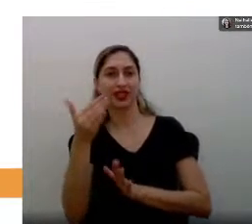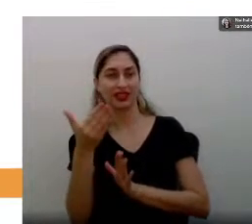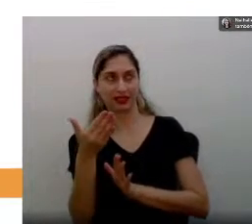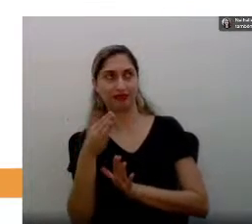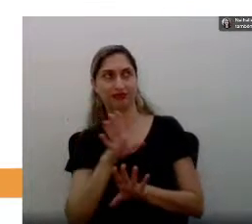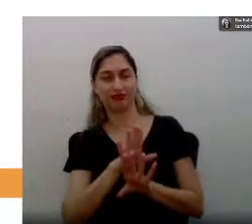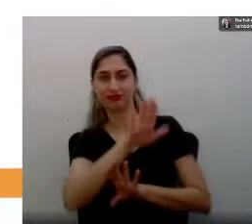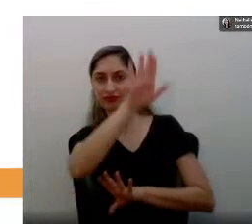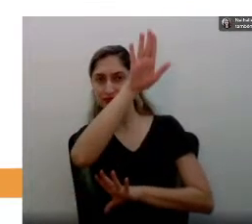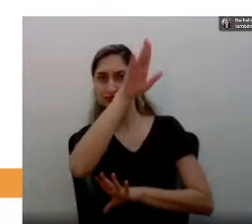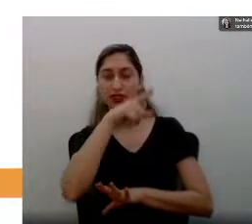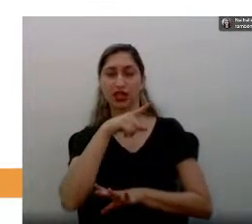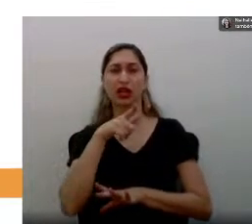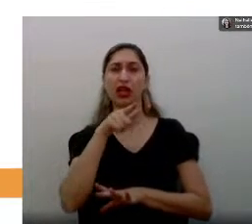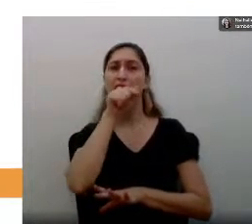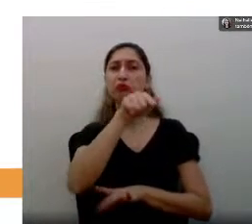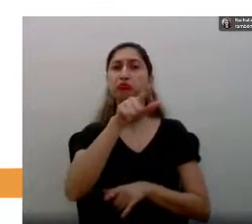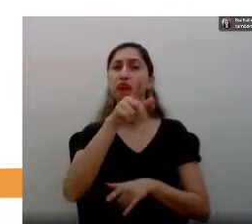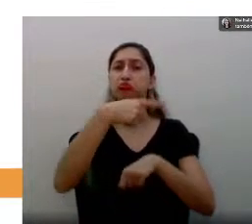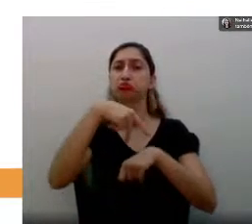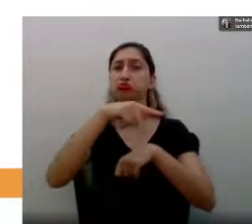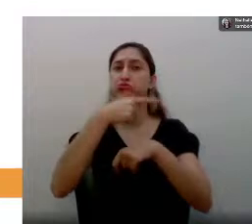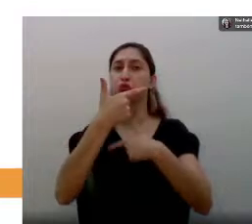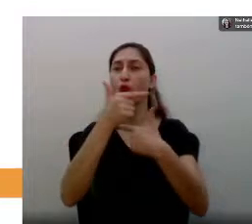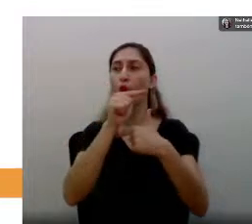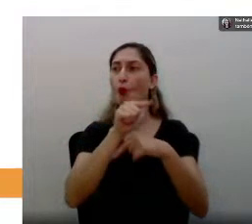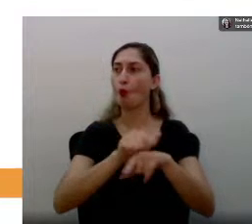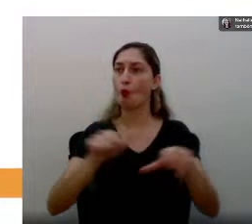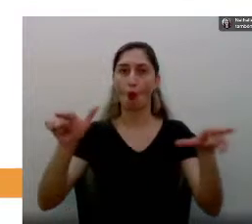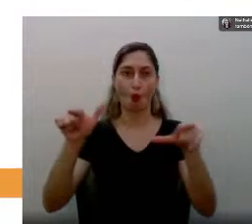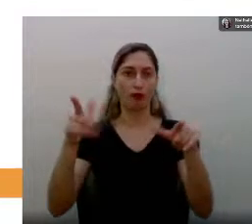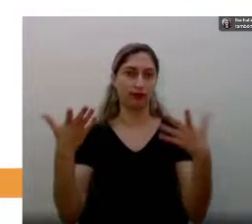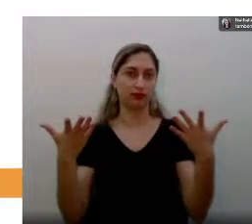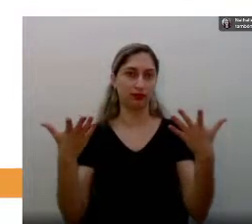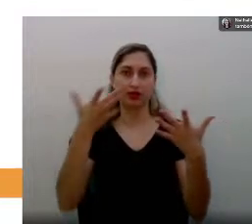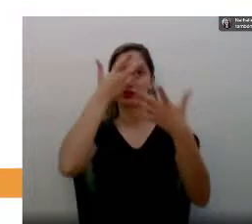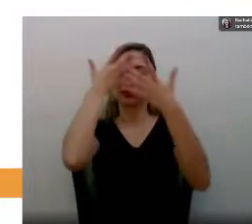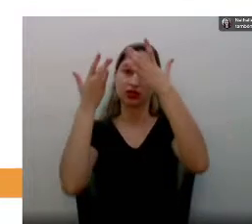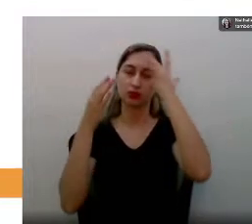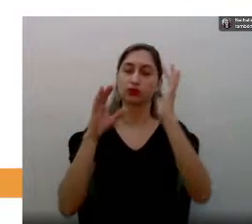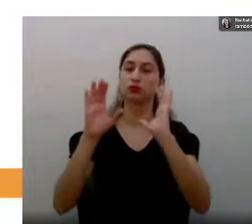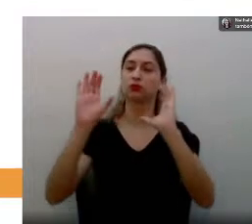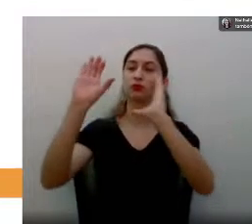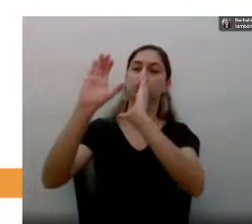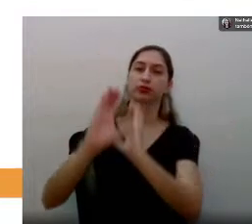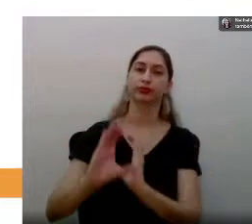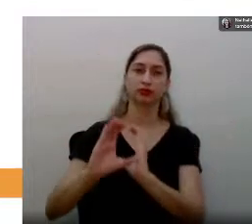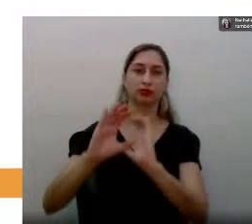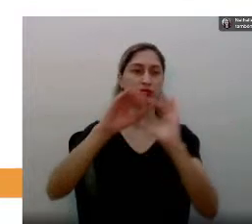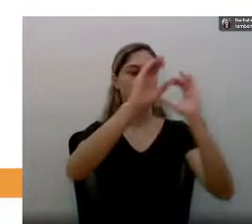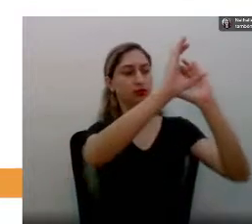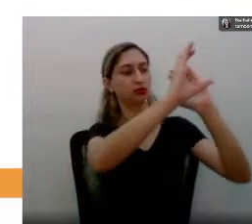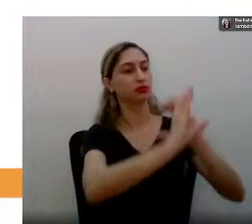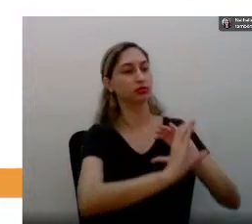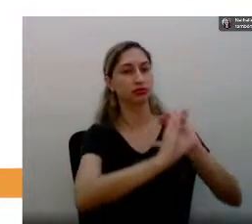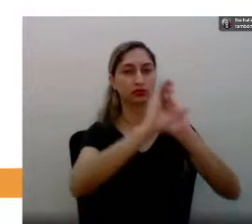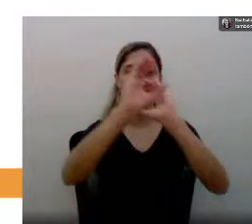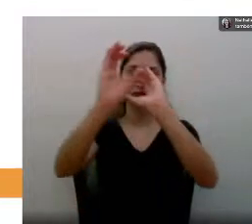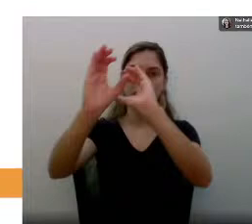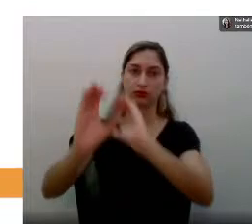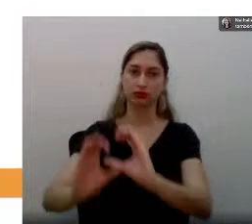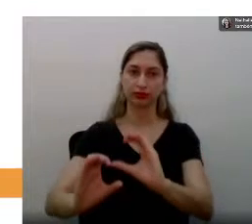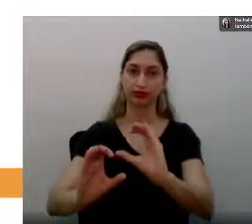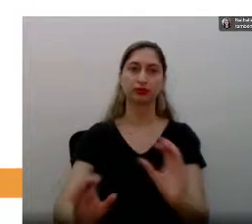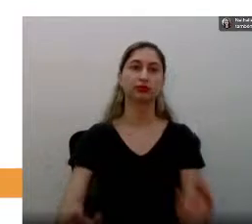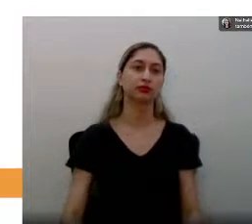né tinha nada lá né então assim as pessoas colocavam ali os telescópios ali né ou